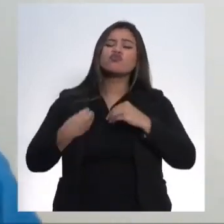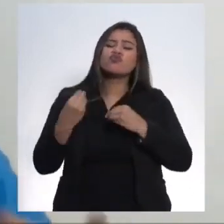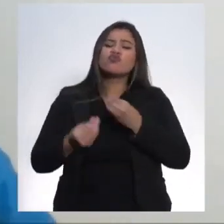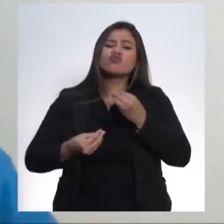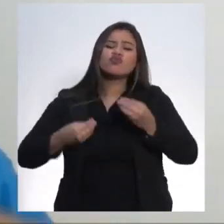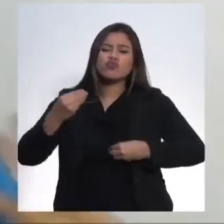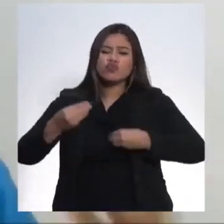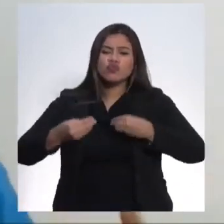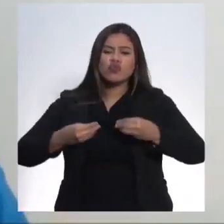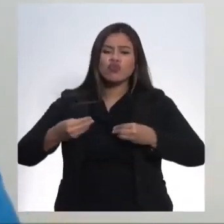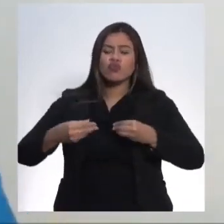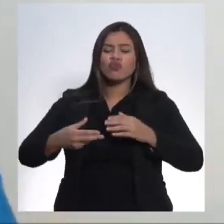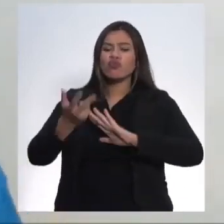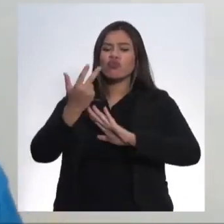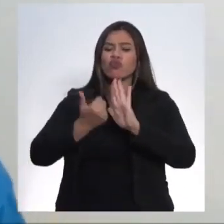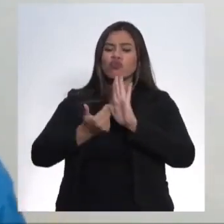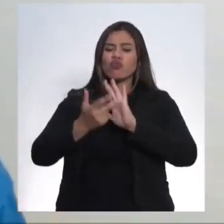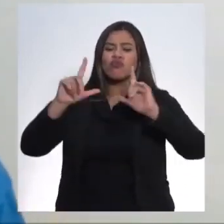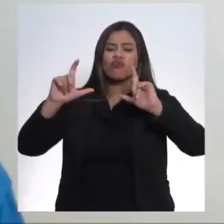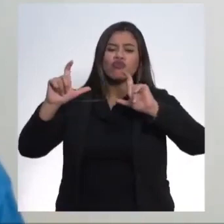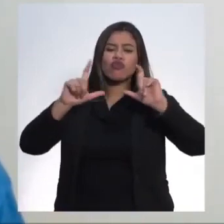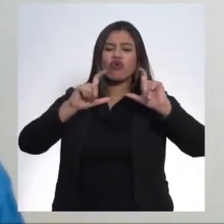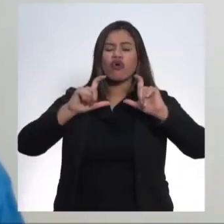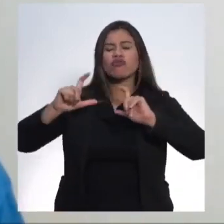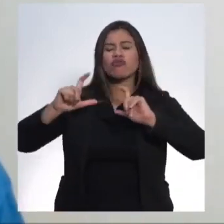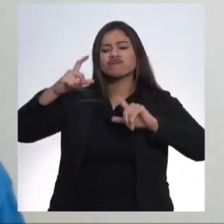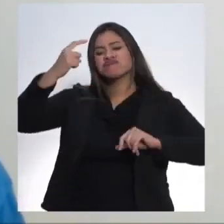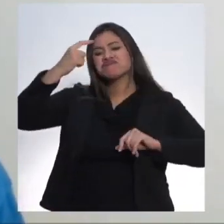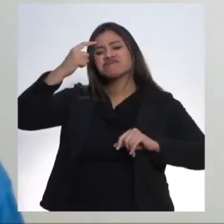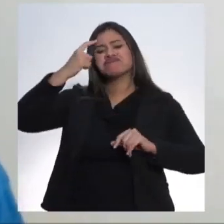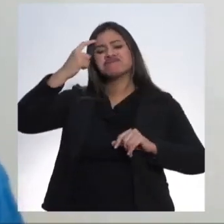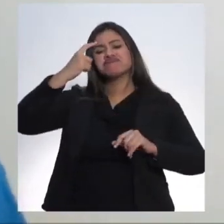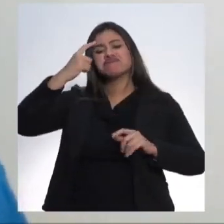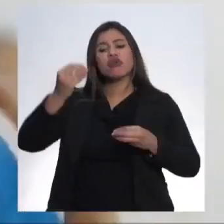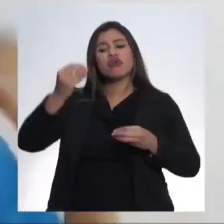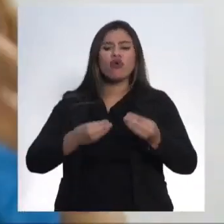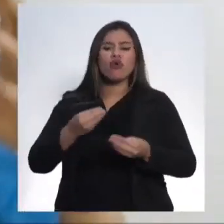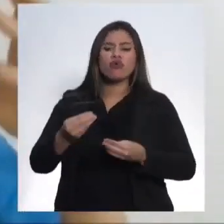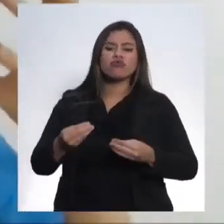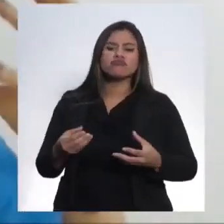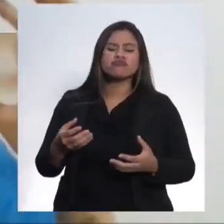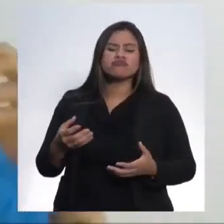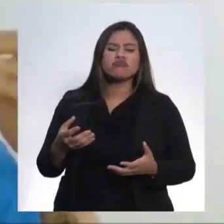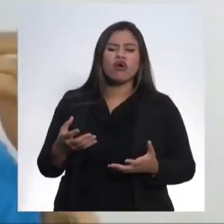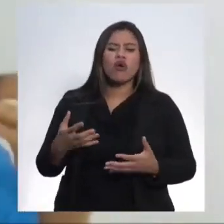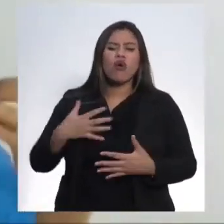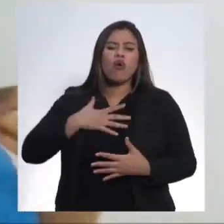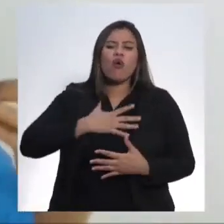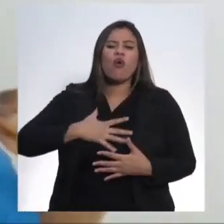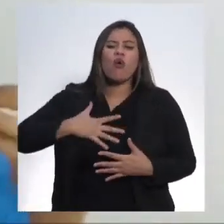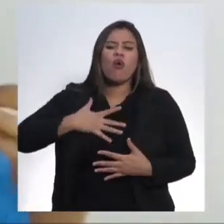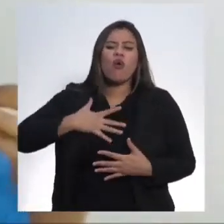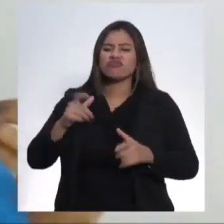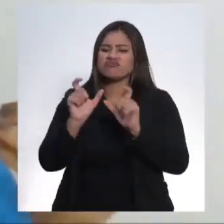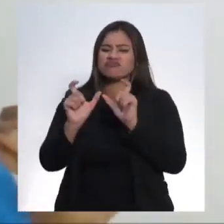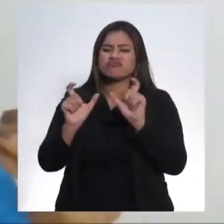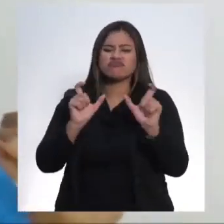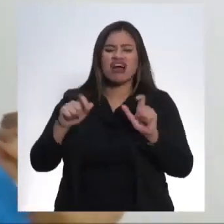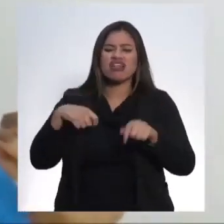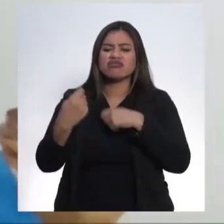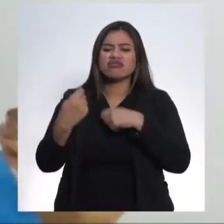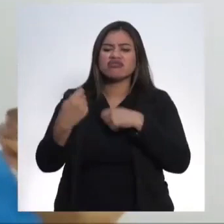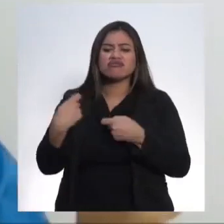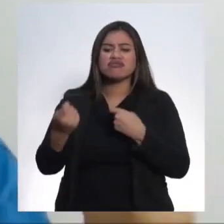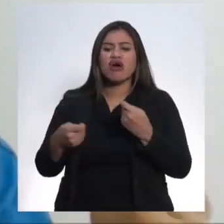são as imagens que estão presentes no dia a dia dela, o que ela ouve, quais são as palavras mais presentes